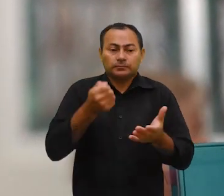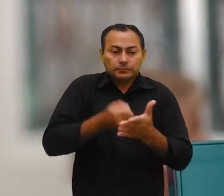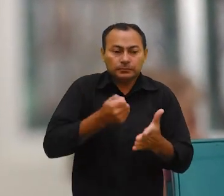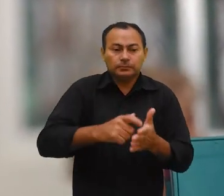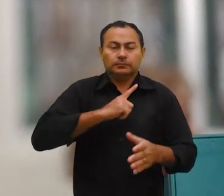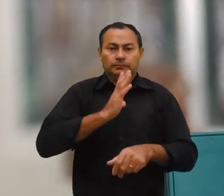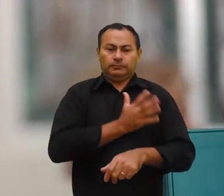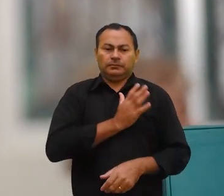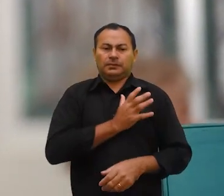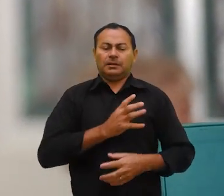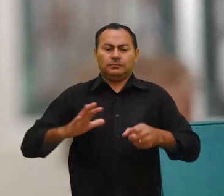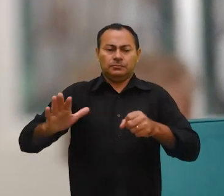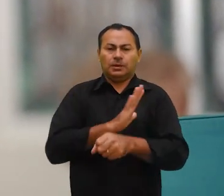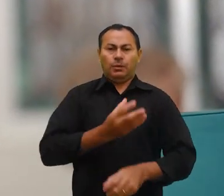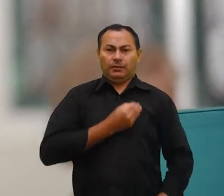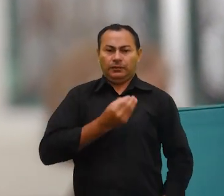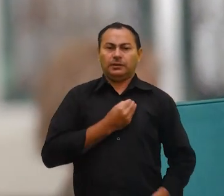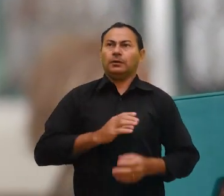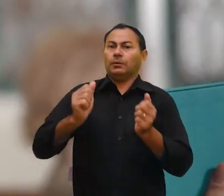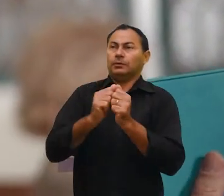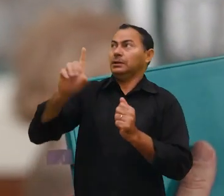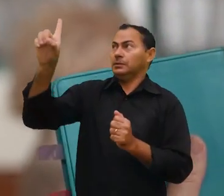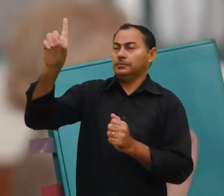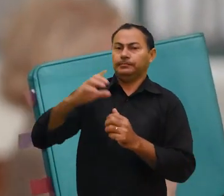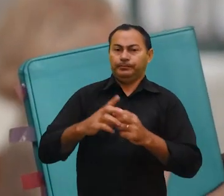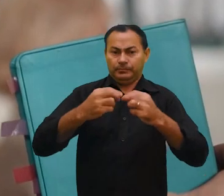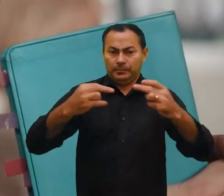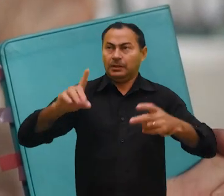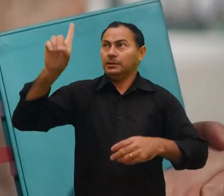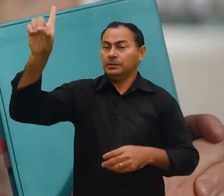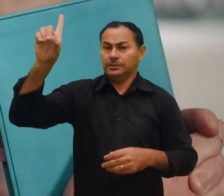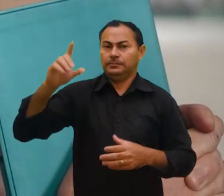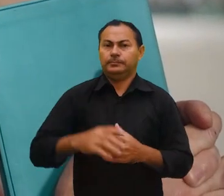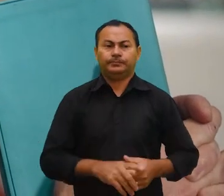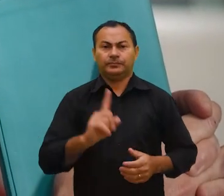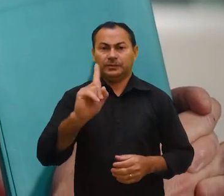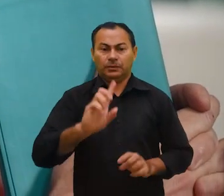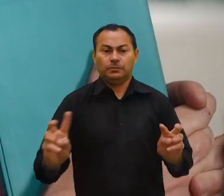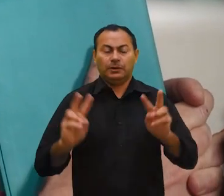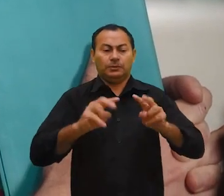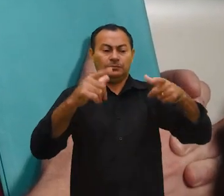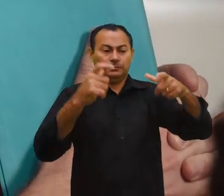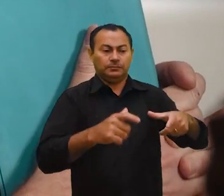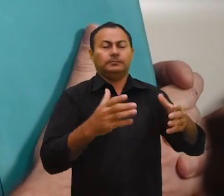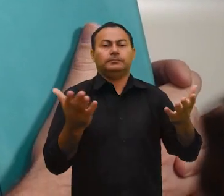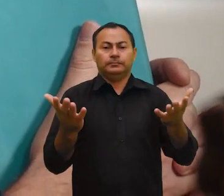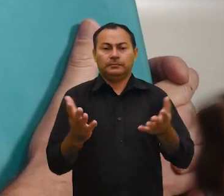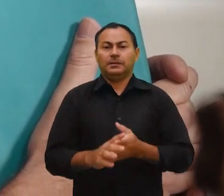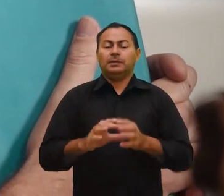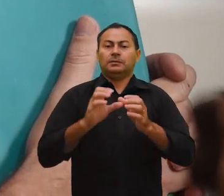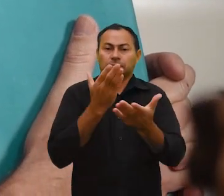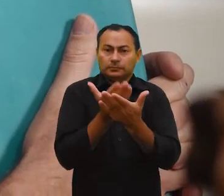E eu devo ter meu coração forrado com a vida, com Deus, com as coisas de Deus, e não com valores terrenos.